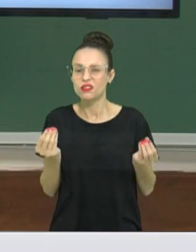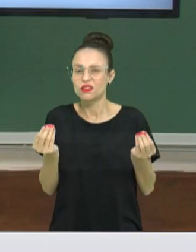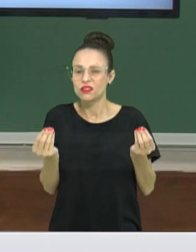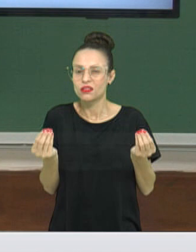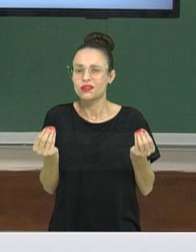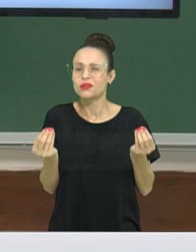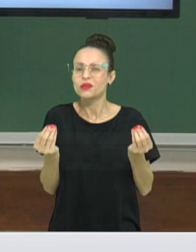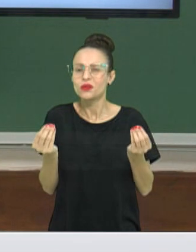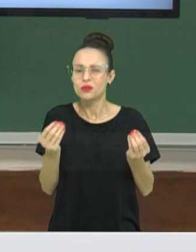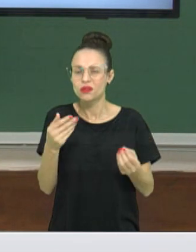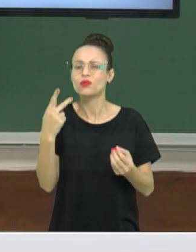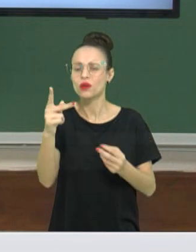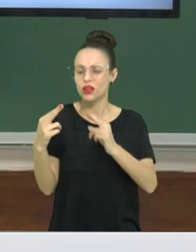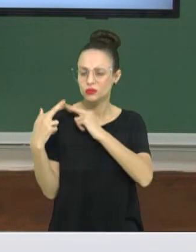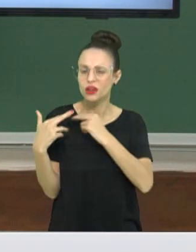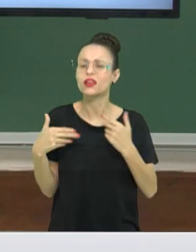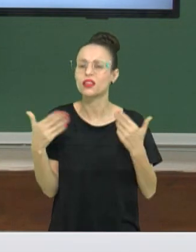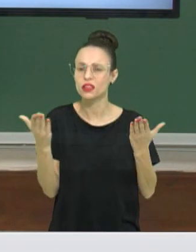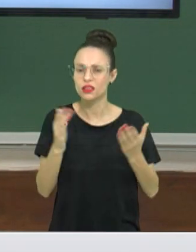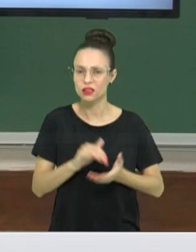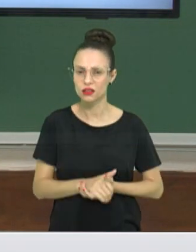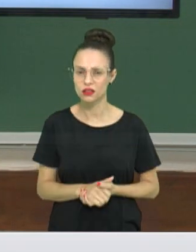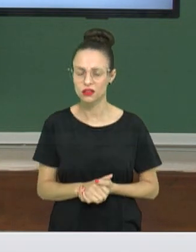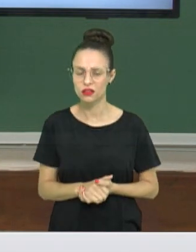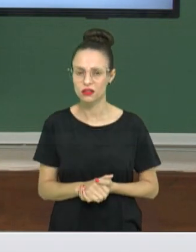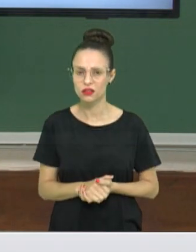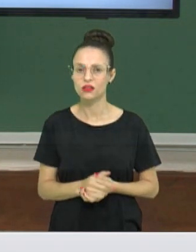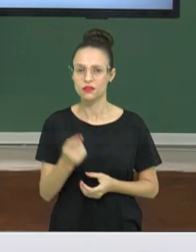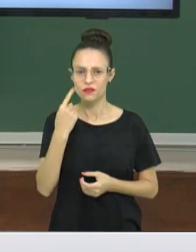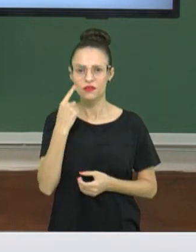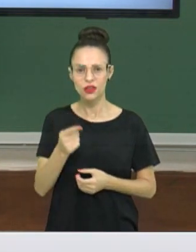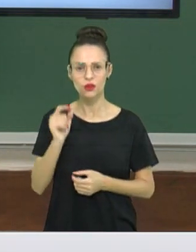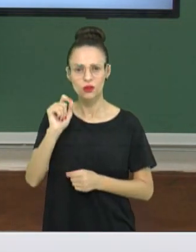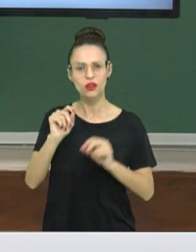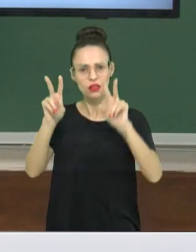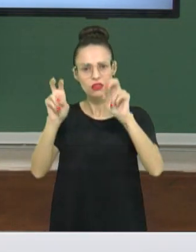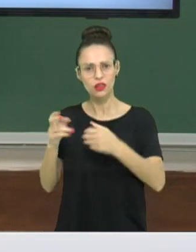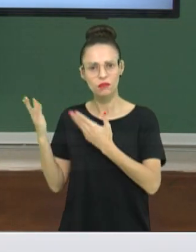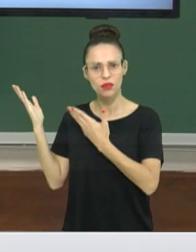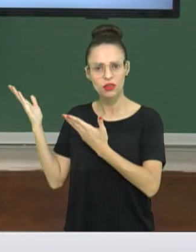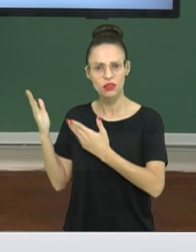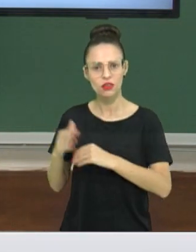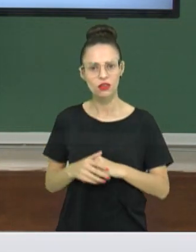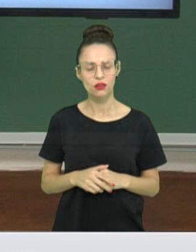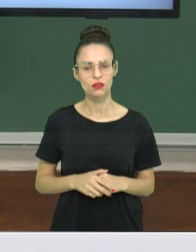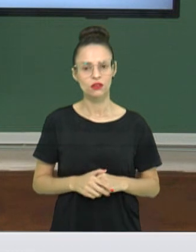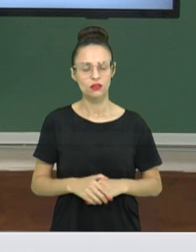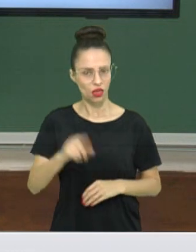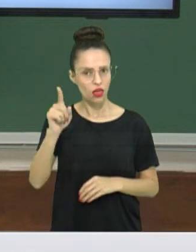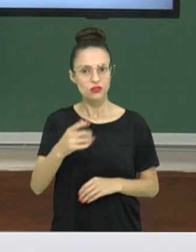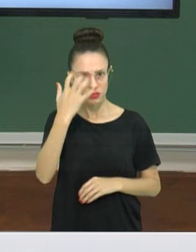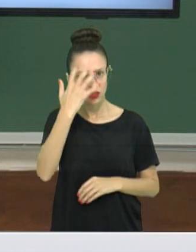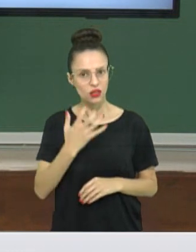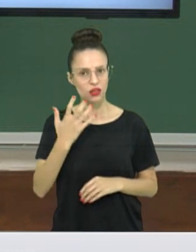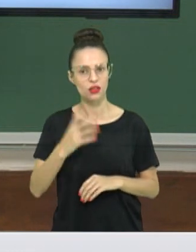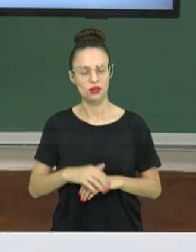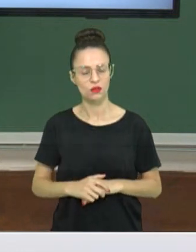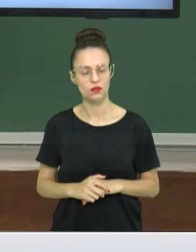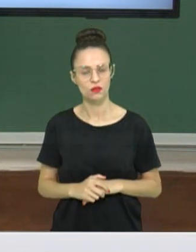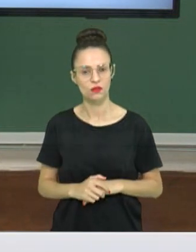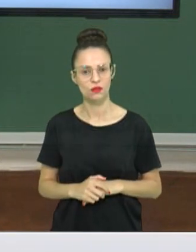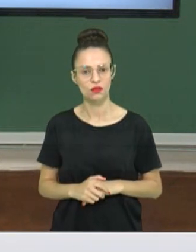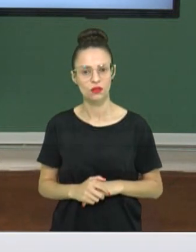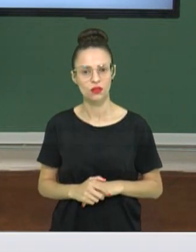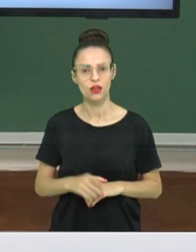Qual é a tua responsabilidade em relação a isso? Vocês vejam que o que nós estamos falando aqui é tudo muito sério. Nós